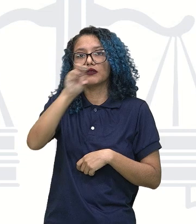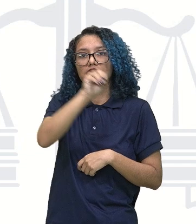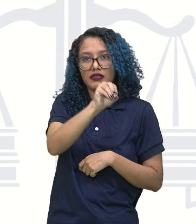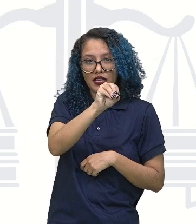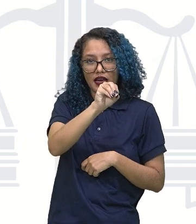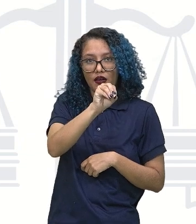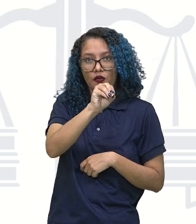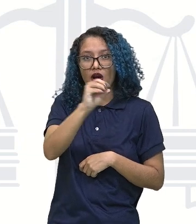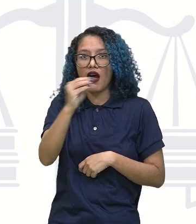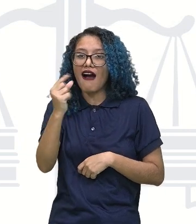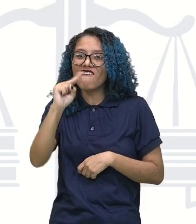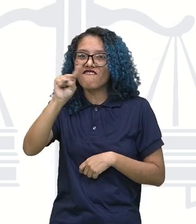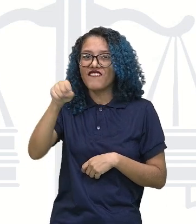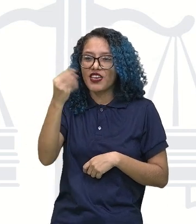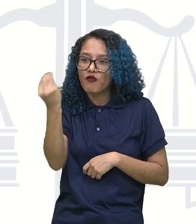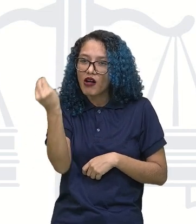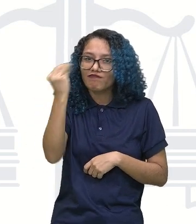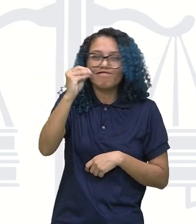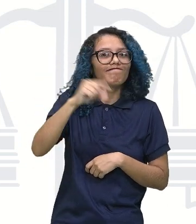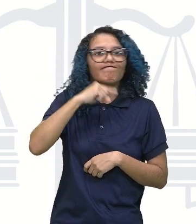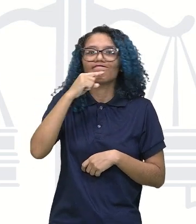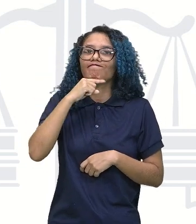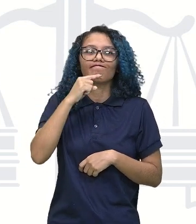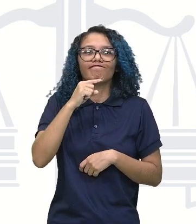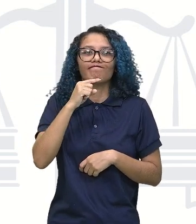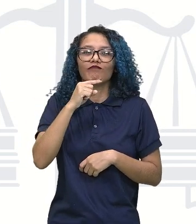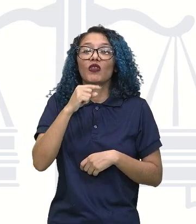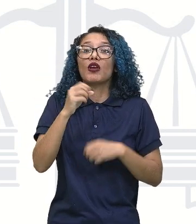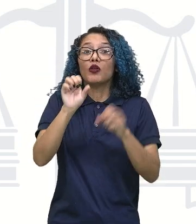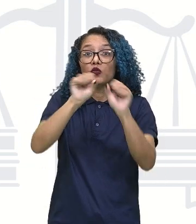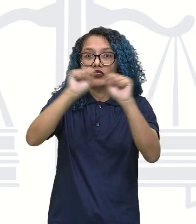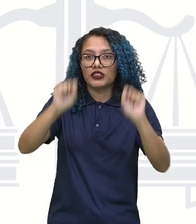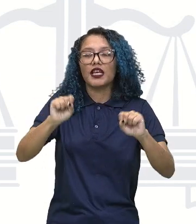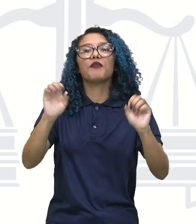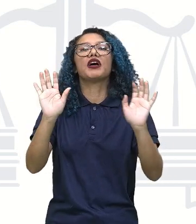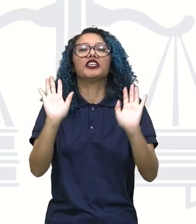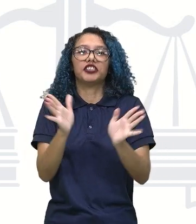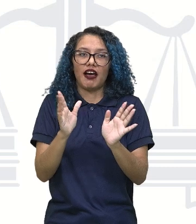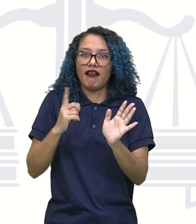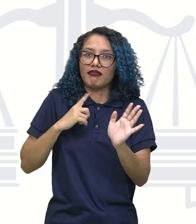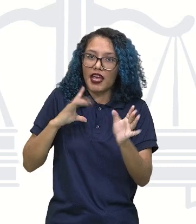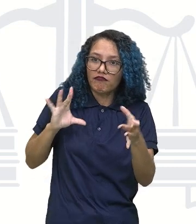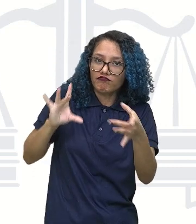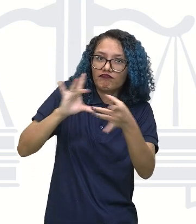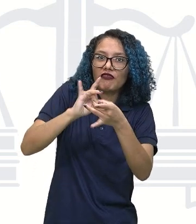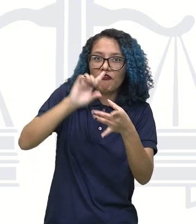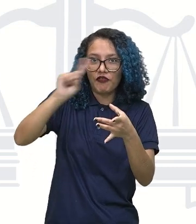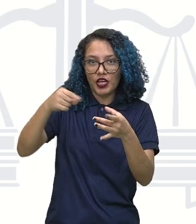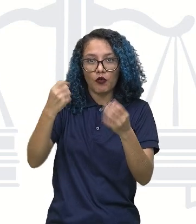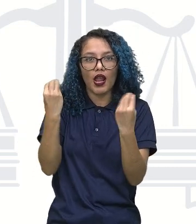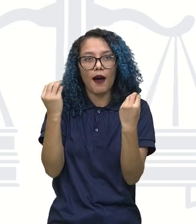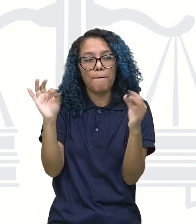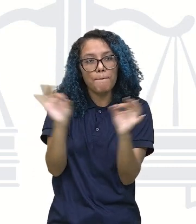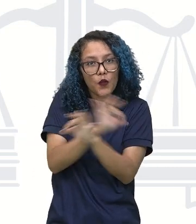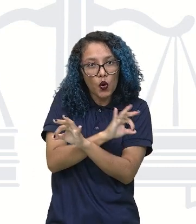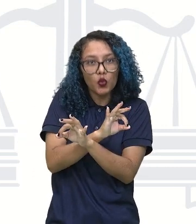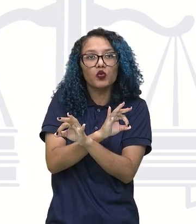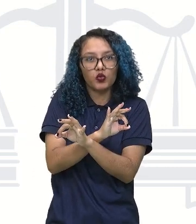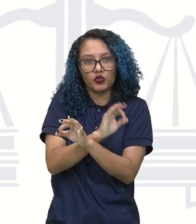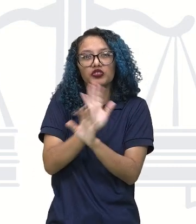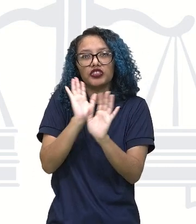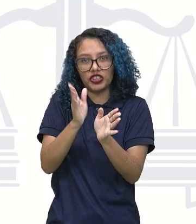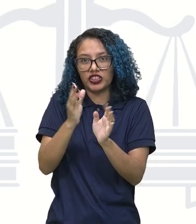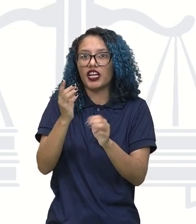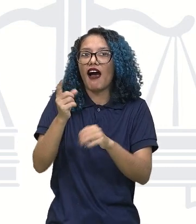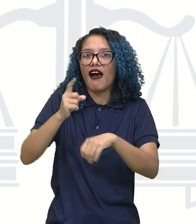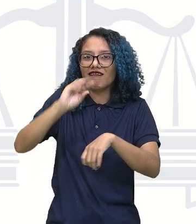a vírgula, porque o sistema ele já é programado para adicionar aí as casas decimais. Então, eu vou colocar um